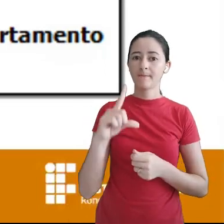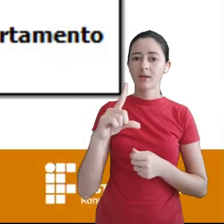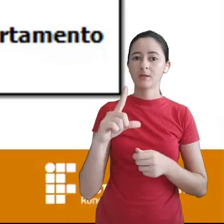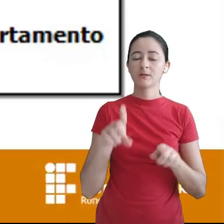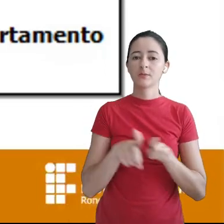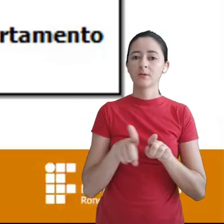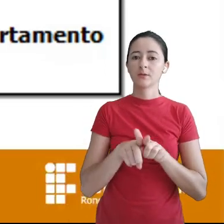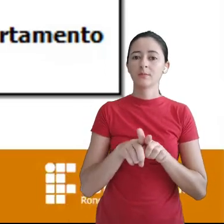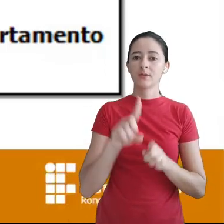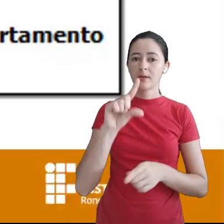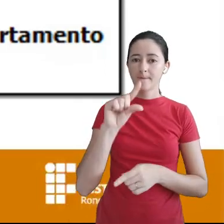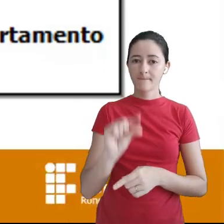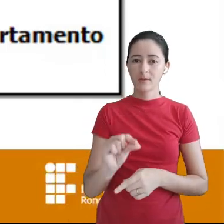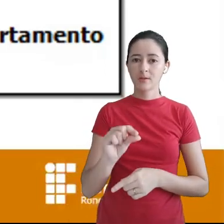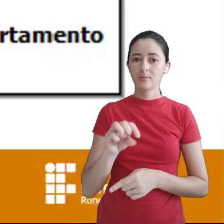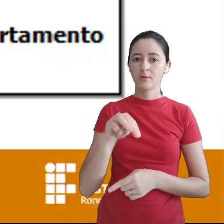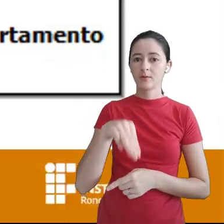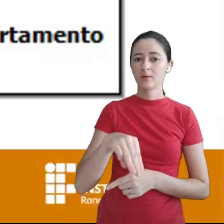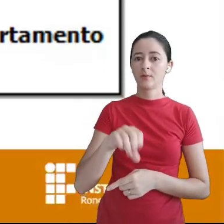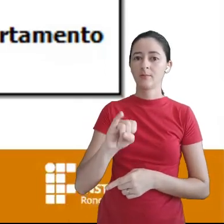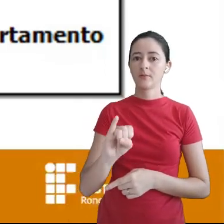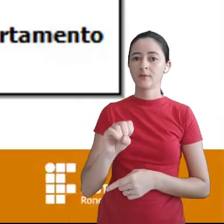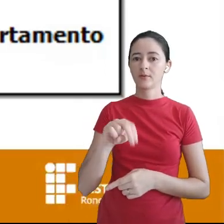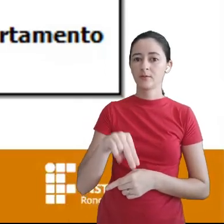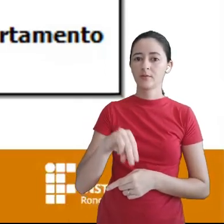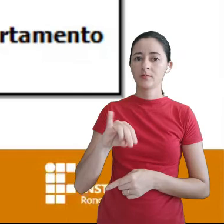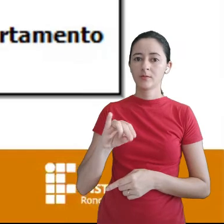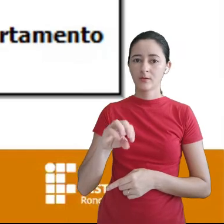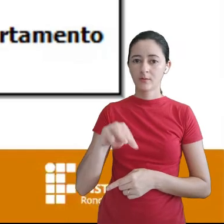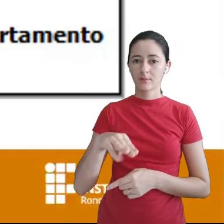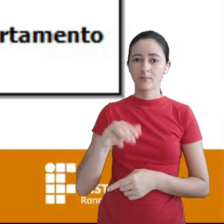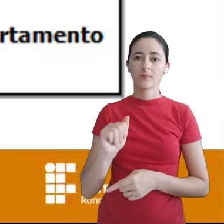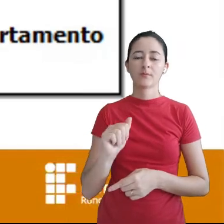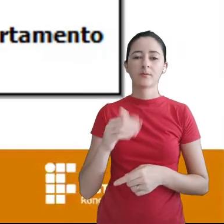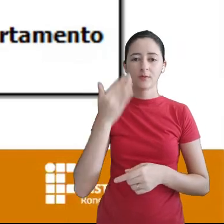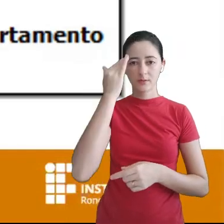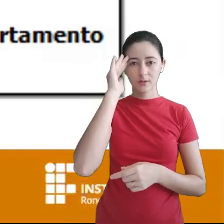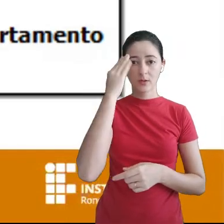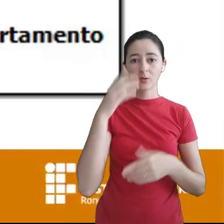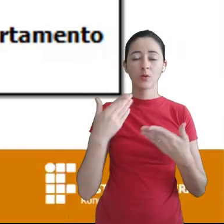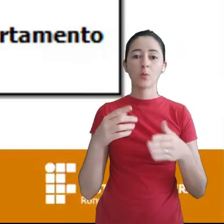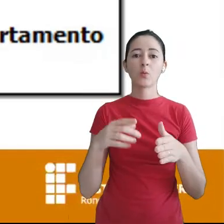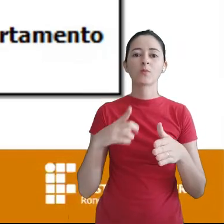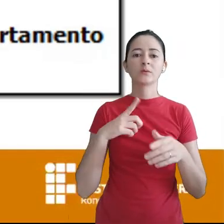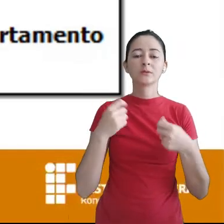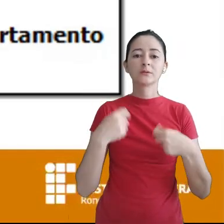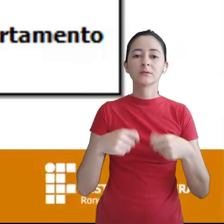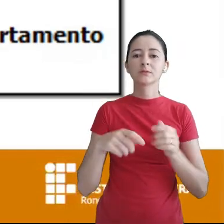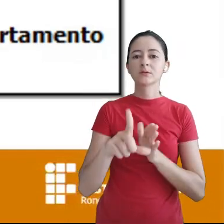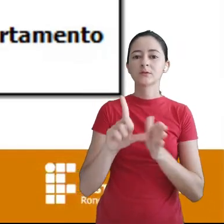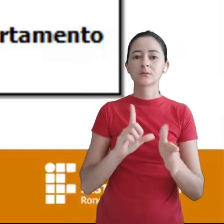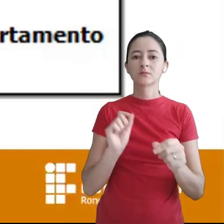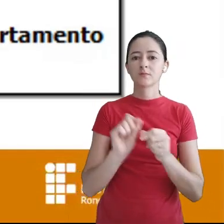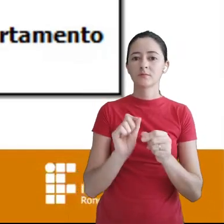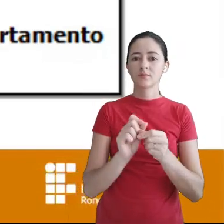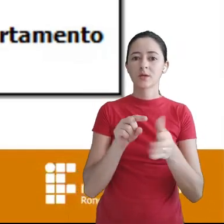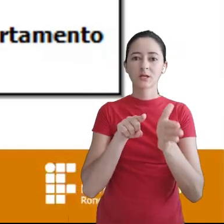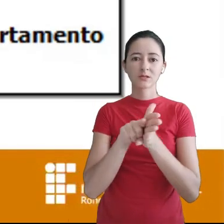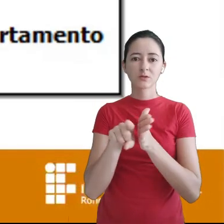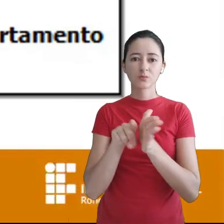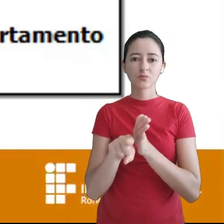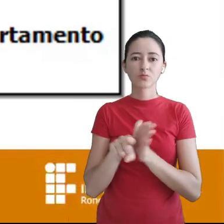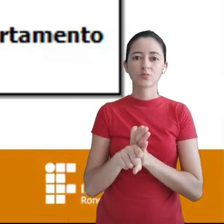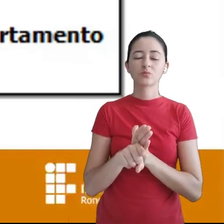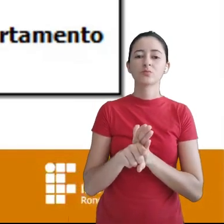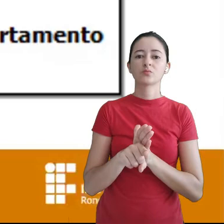completo, ele precisa da máxima e da mínima, como eu vou mostrar. Deu para entender, galera? Sim ou não? Então, essas são as perguntas que